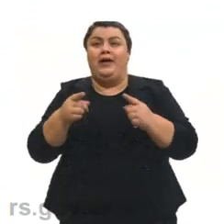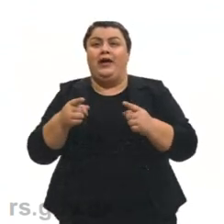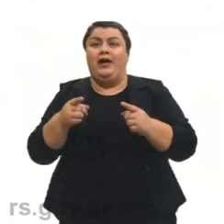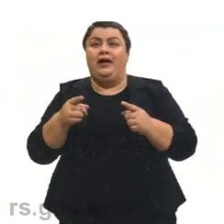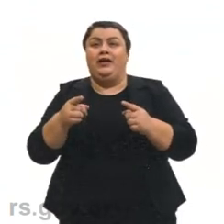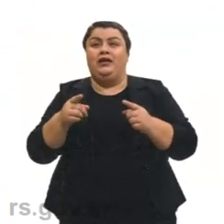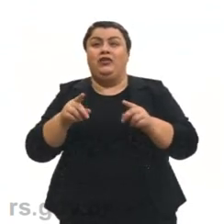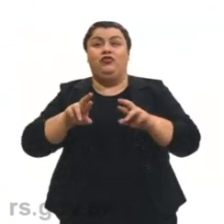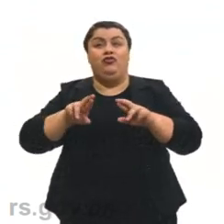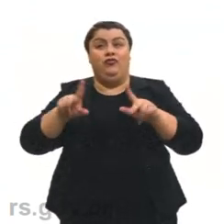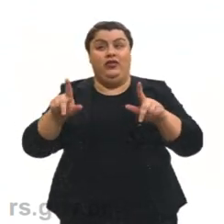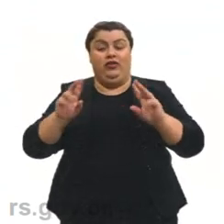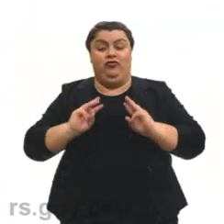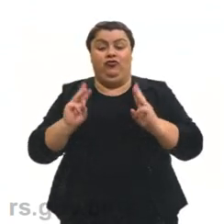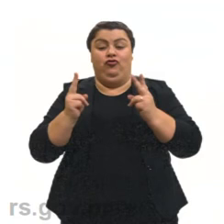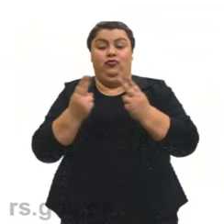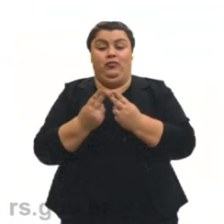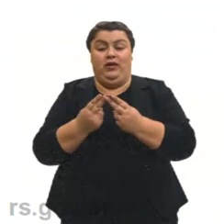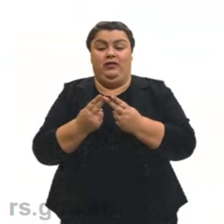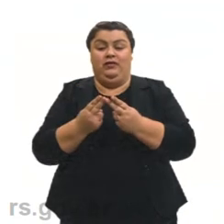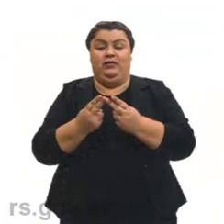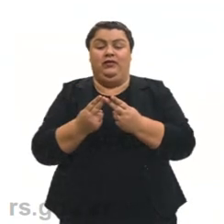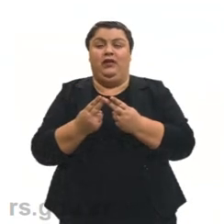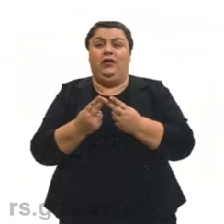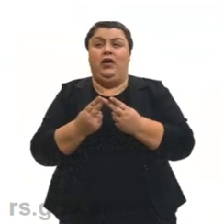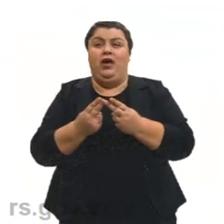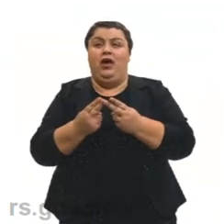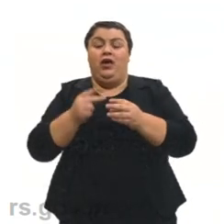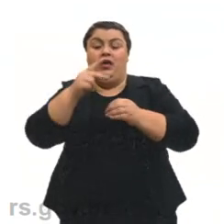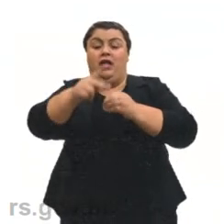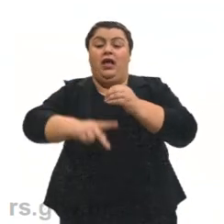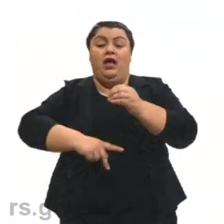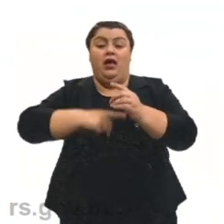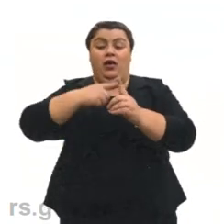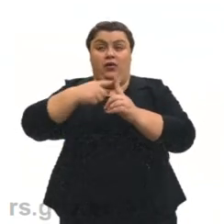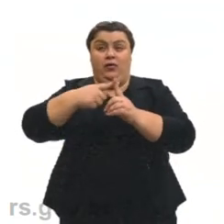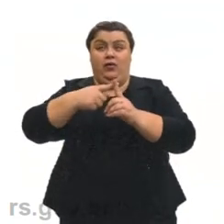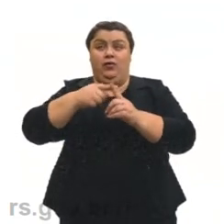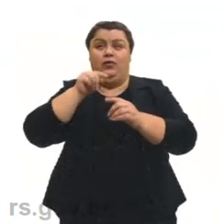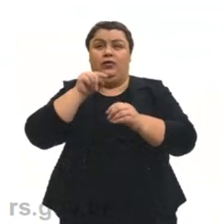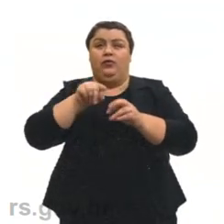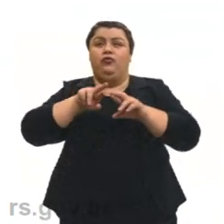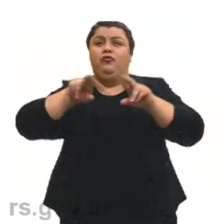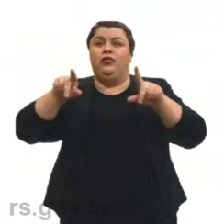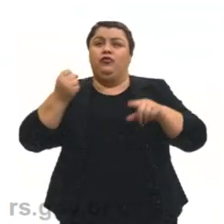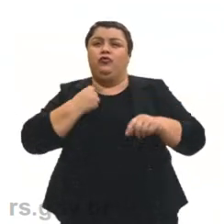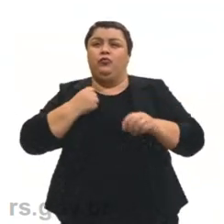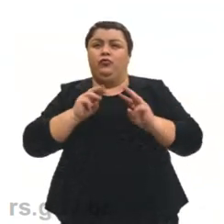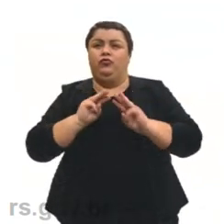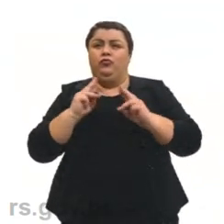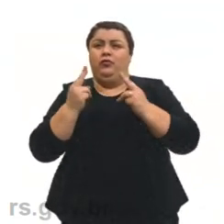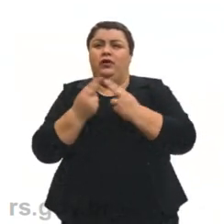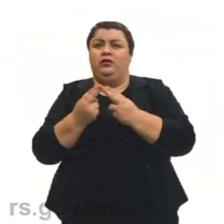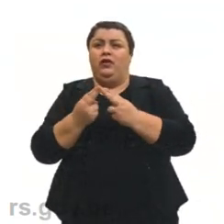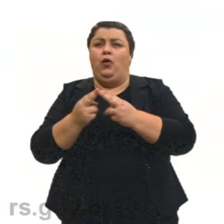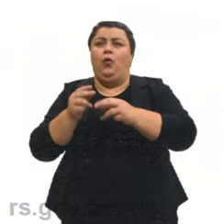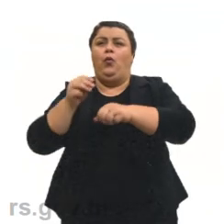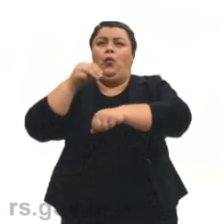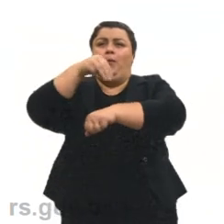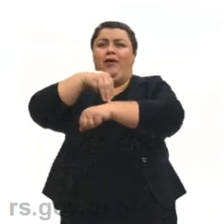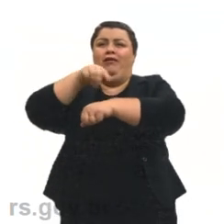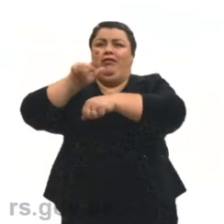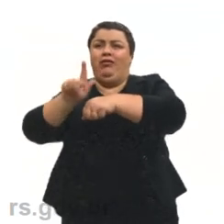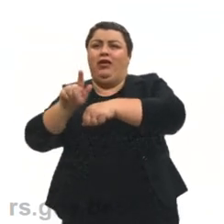número de massa é número atômico e os prótons é uma kinesio possui isótopos de números de massa iguais a 24